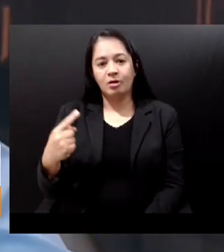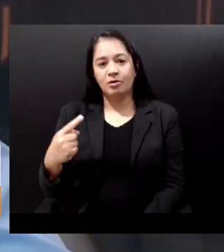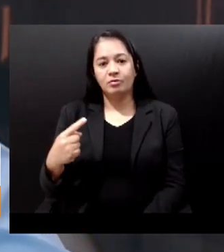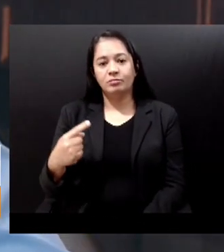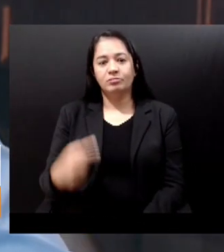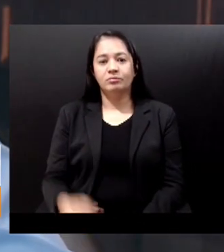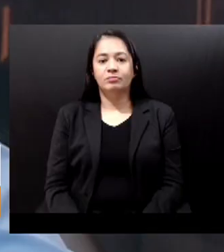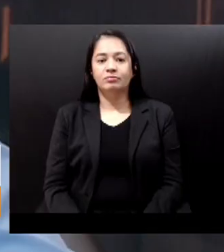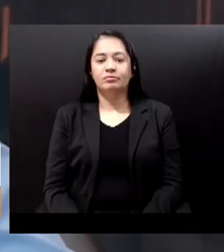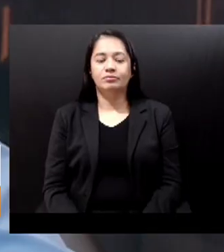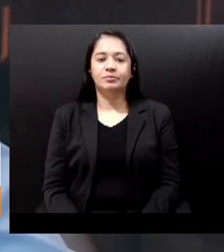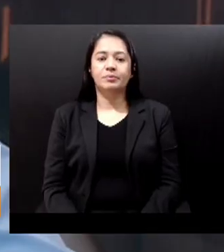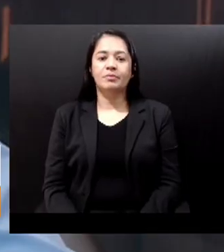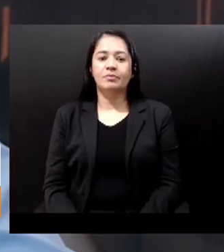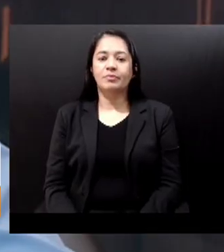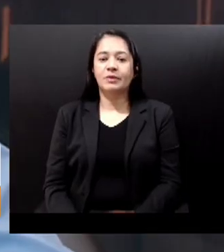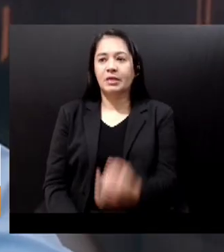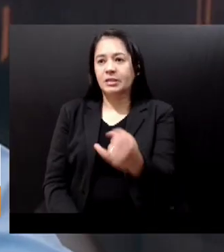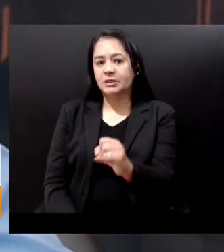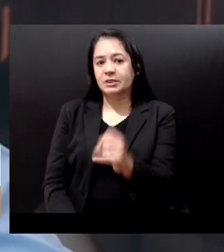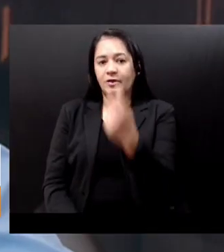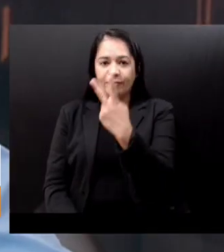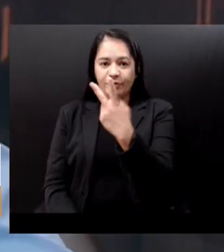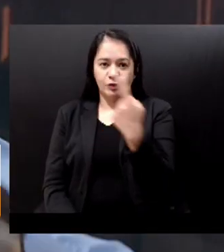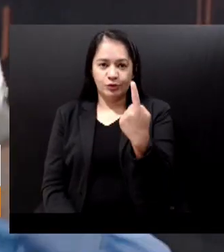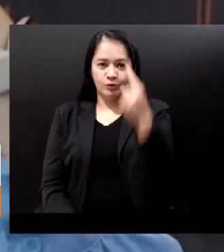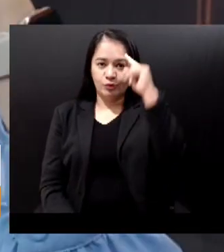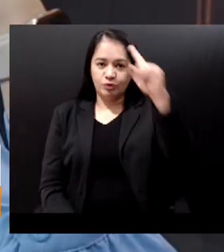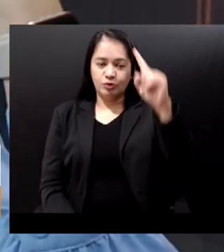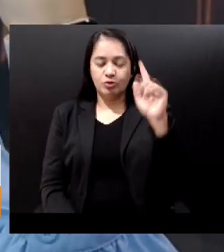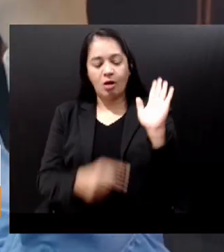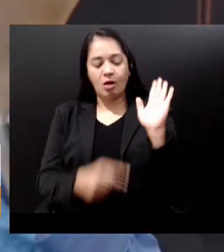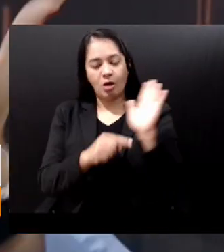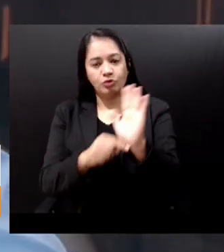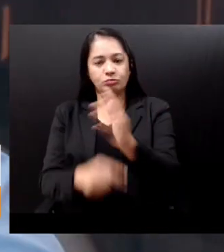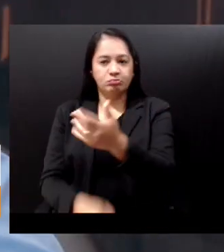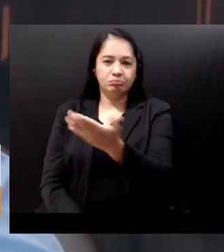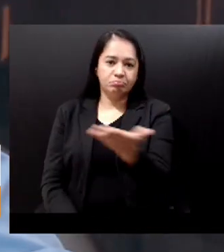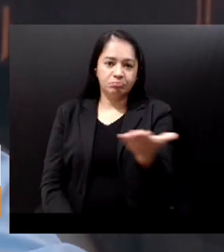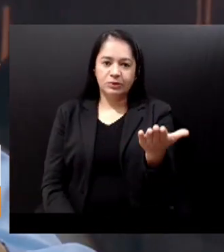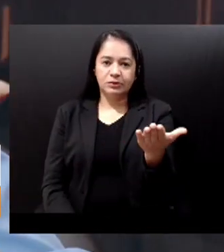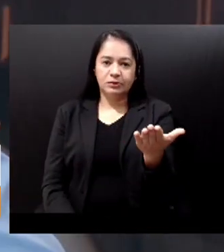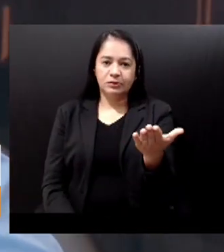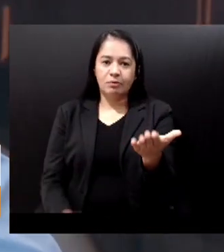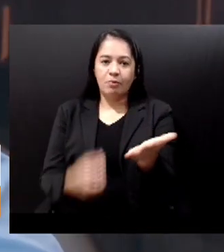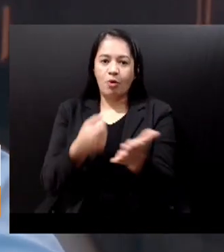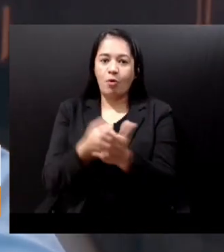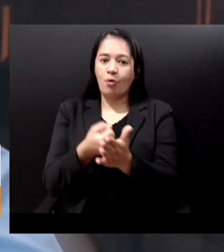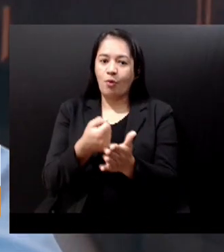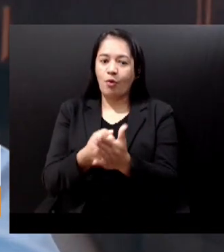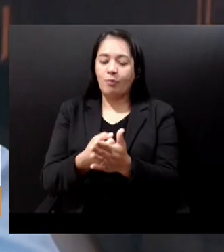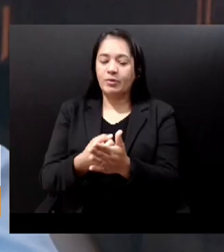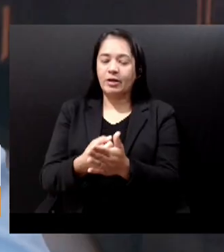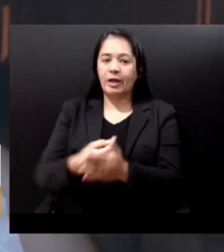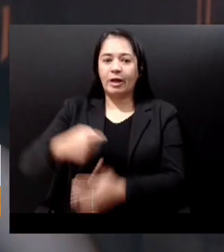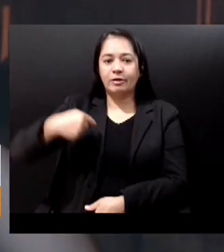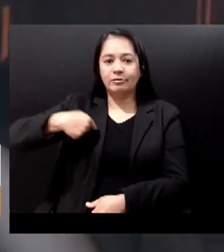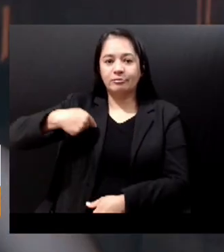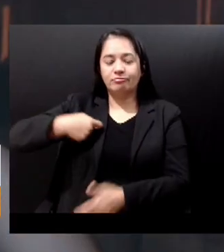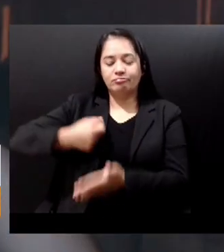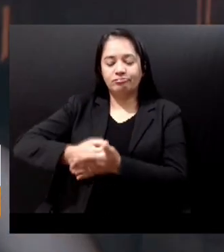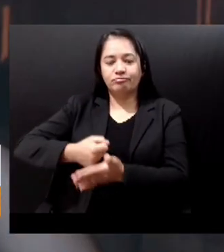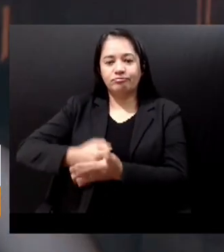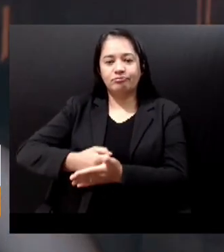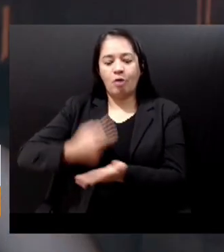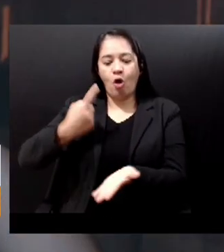não. Se 21 dias talvez te ajude como uma obrigação consigo mesmo, compromisso consigo mesma, a